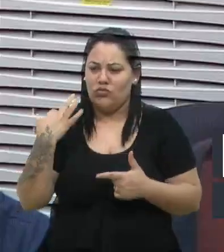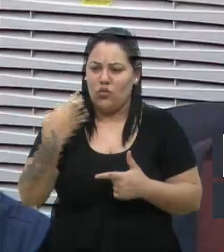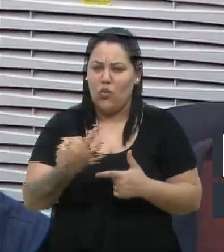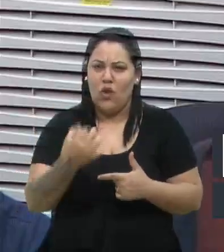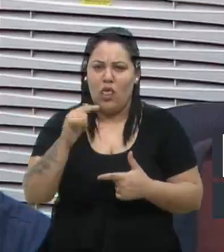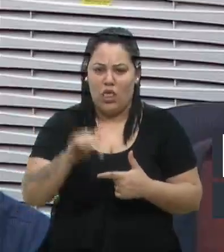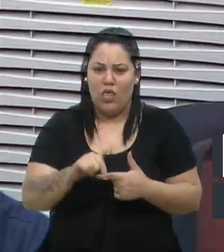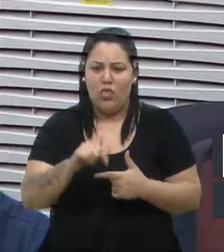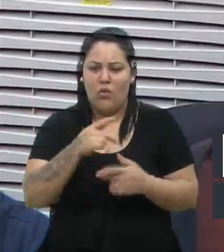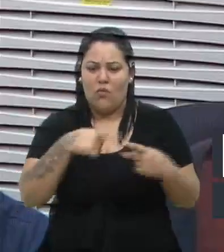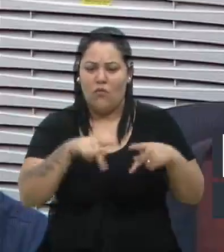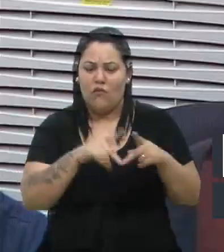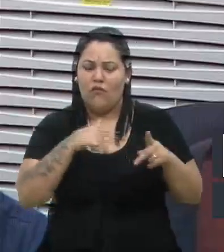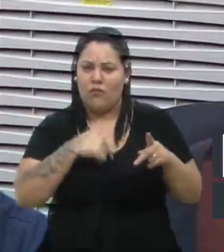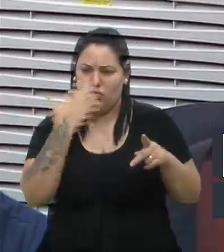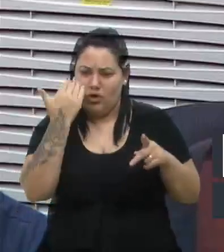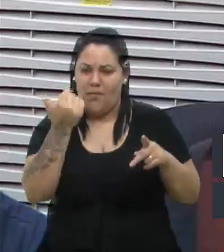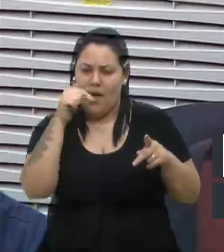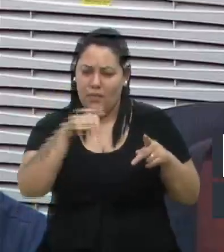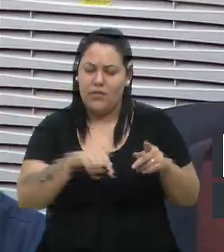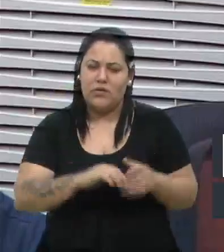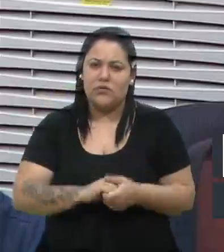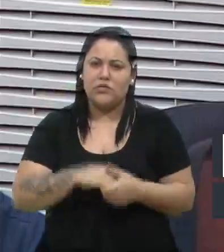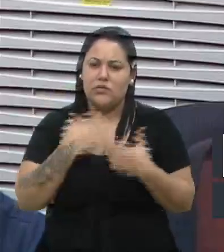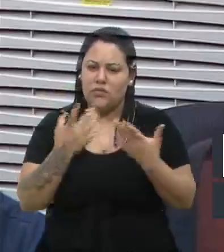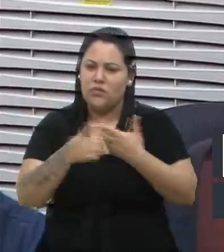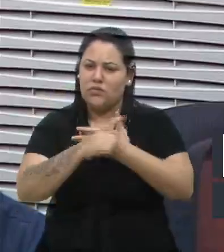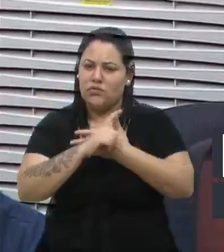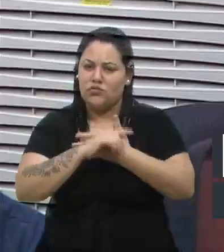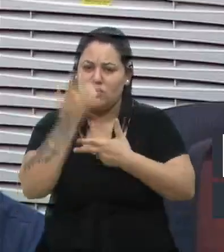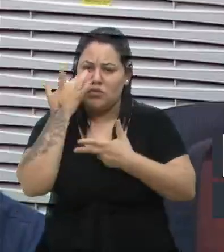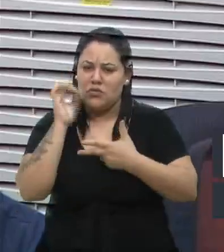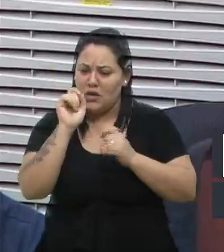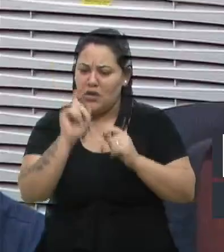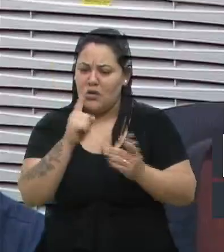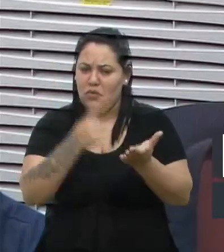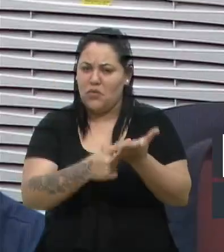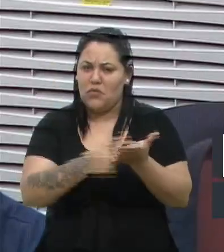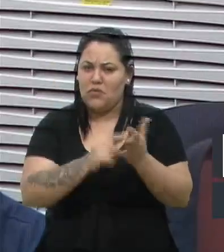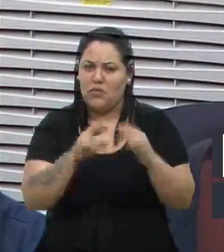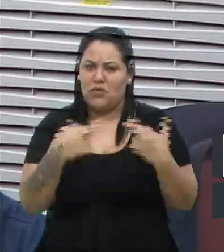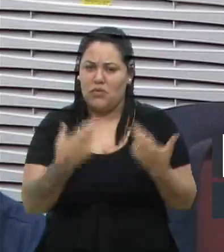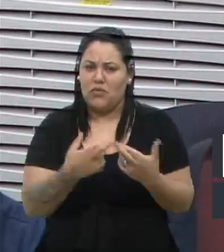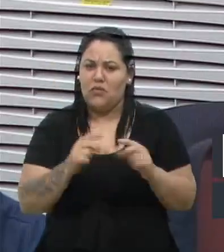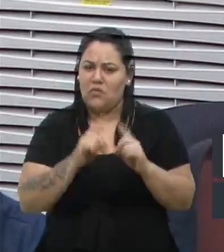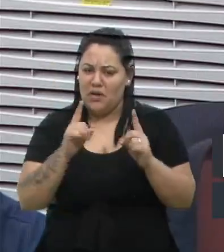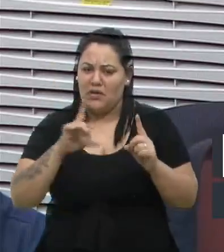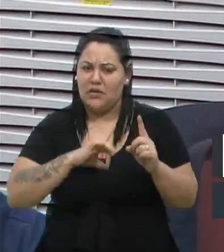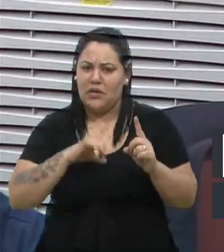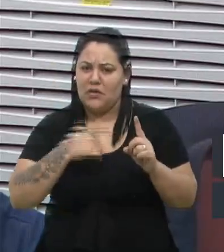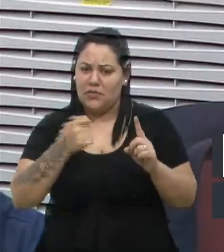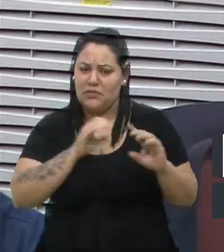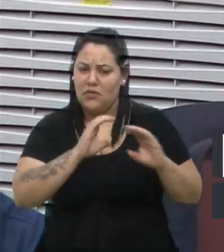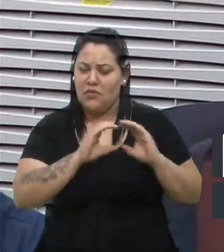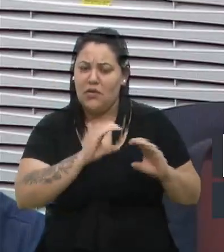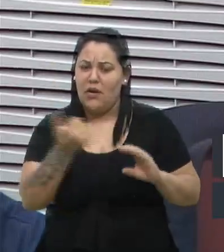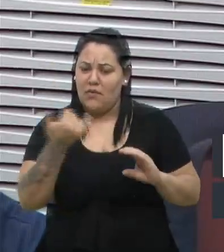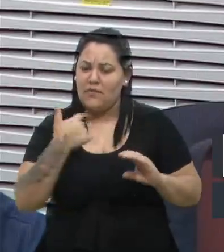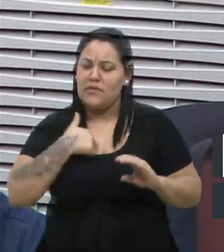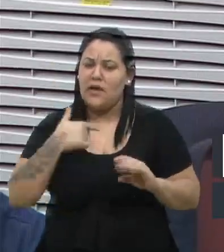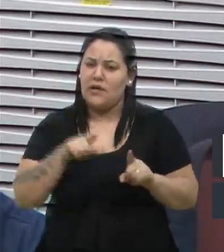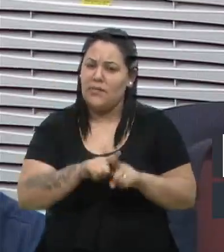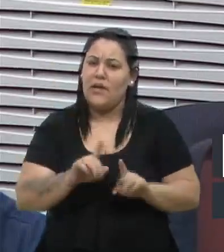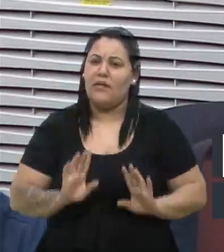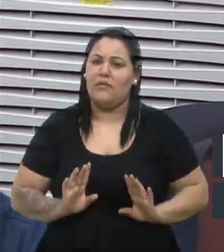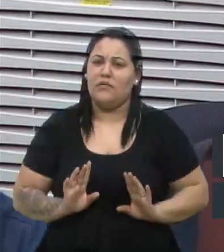isso. Então, executivo, não sei quem agendou a reunião, mas tenho que ser comunicado.